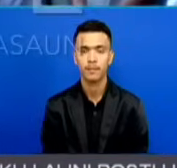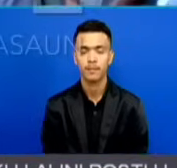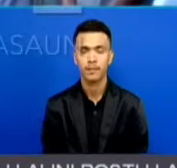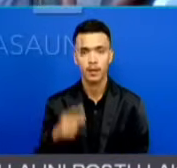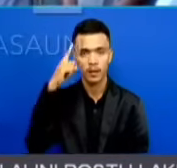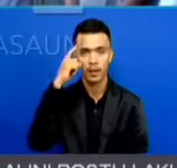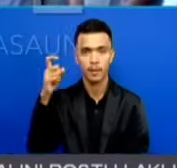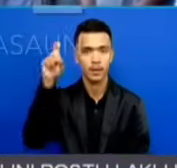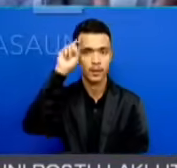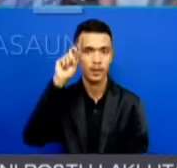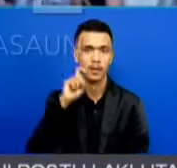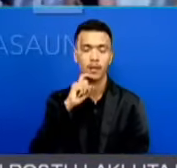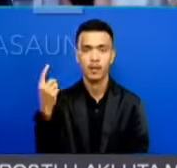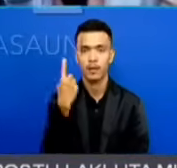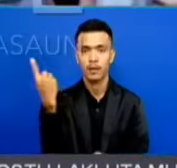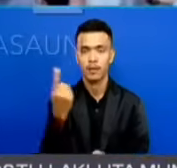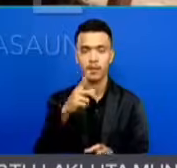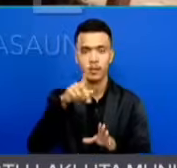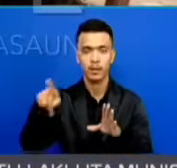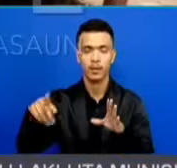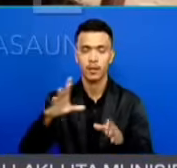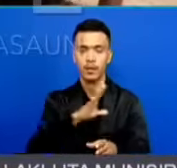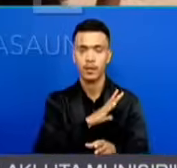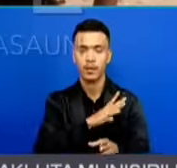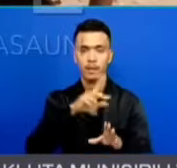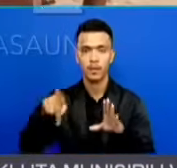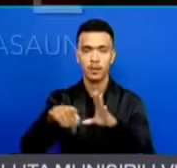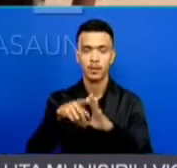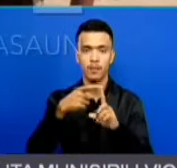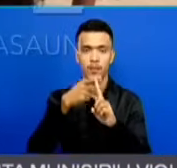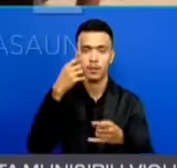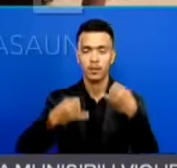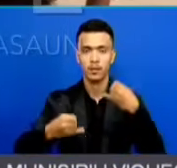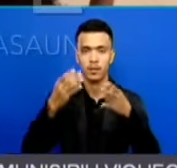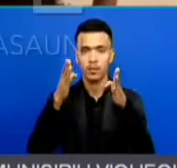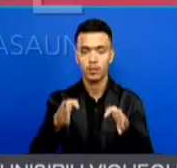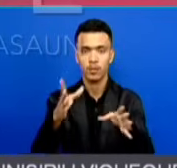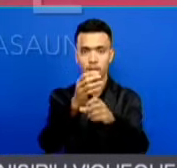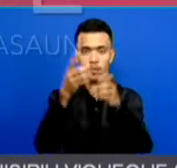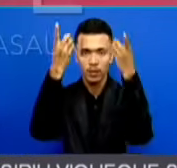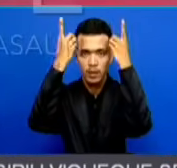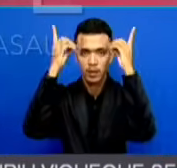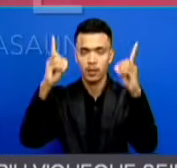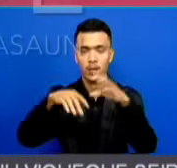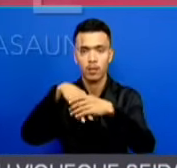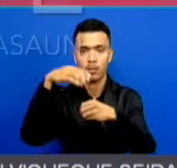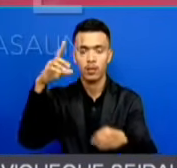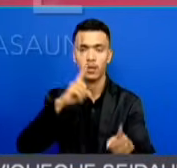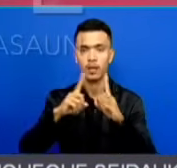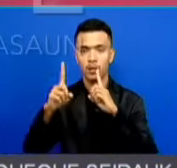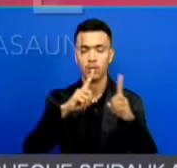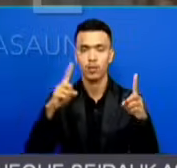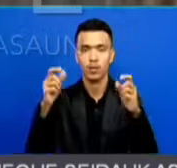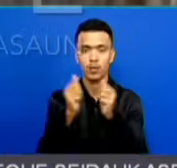Pangne Xanana na fatin hen presença juiz nebe foti decisão o di hele vixan ba uma kain hitu ne atu explica ba